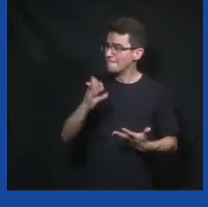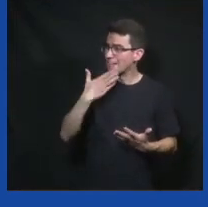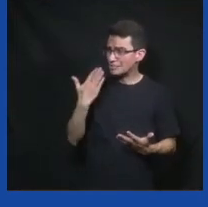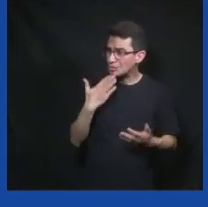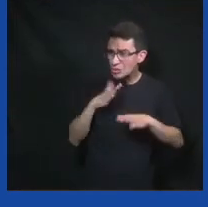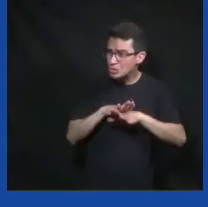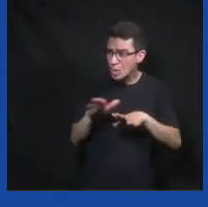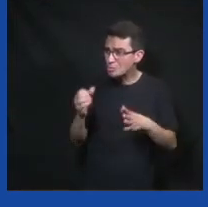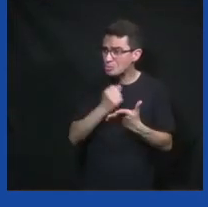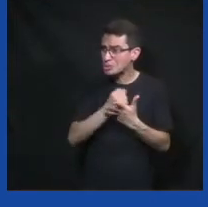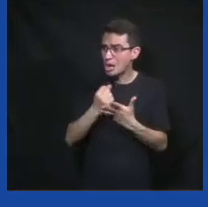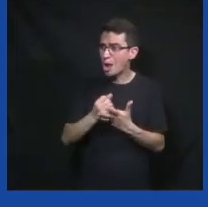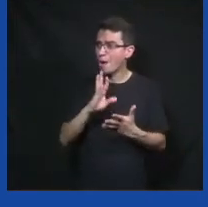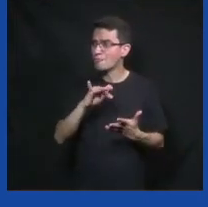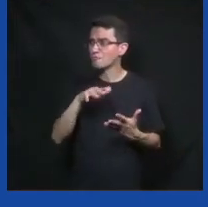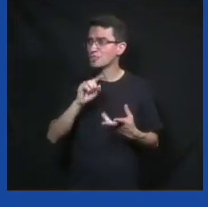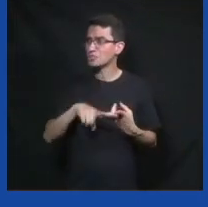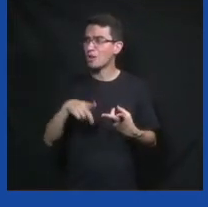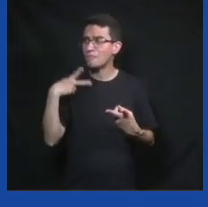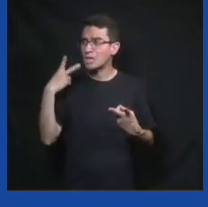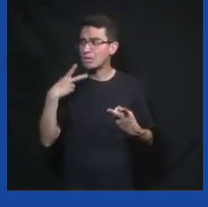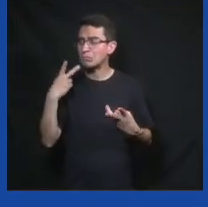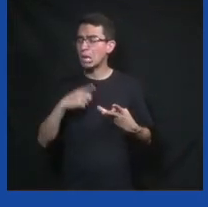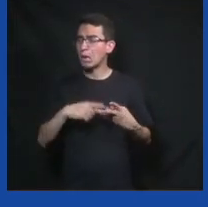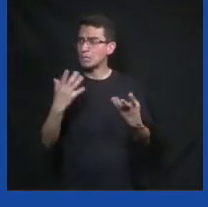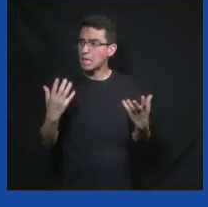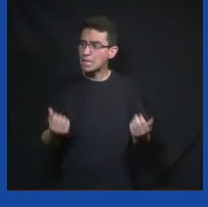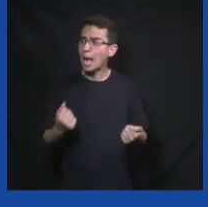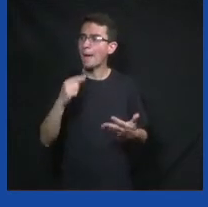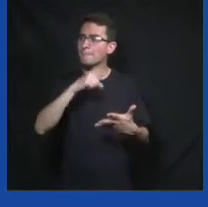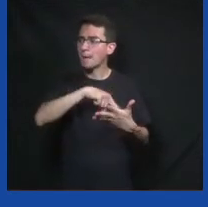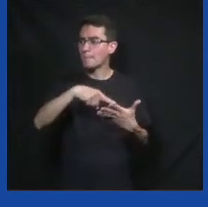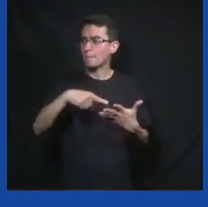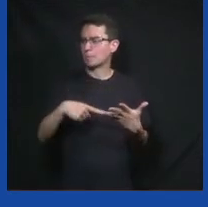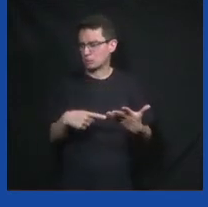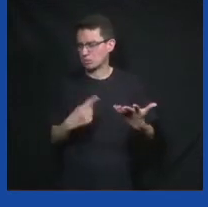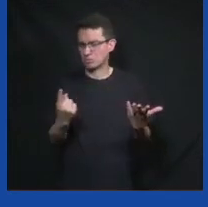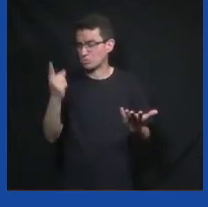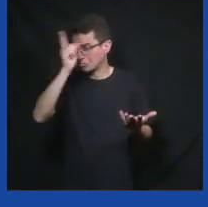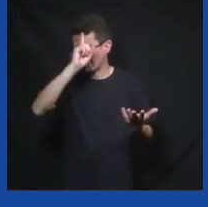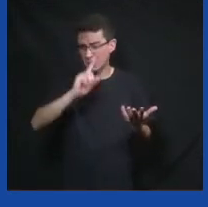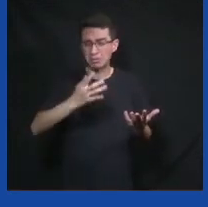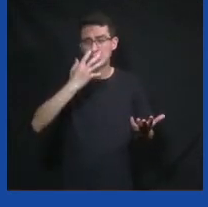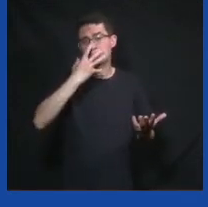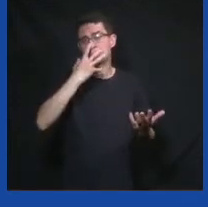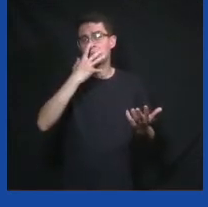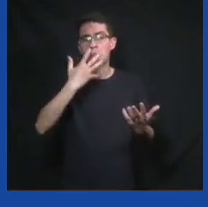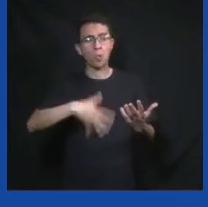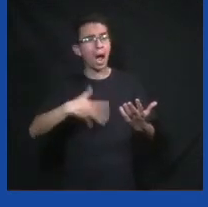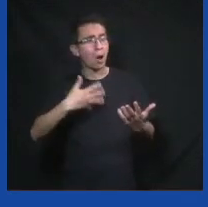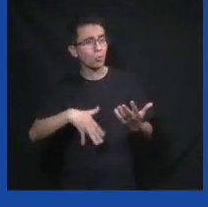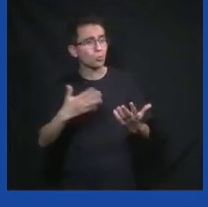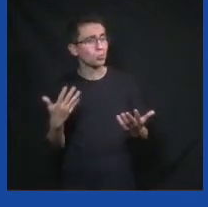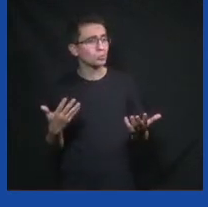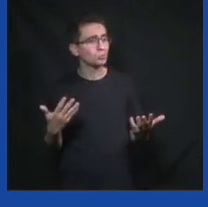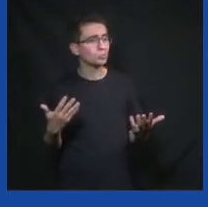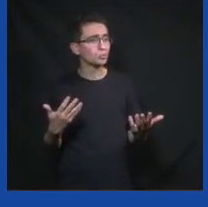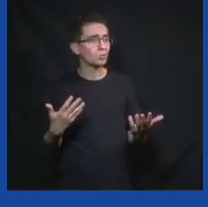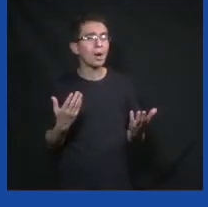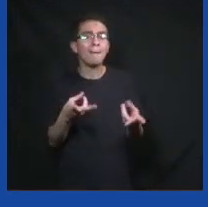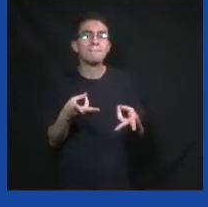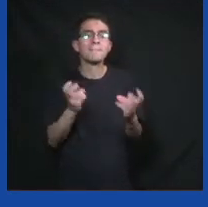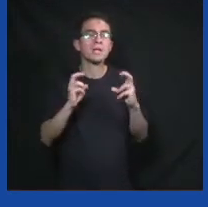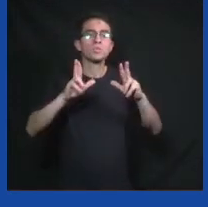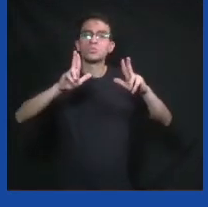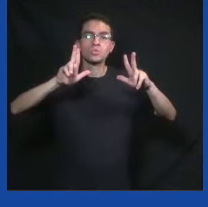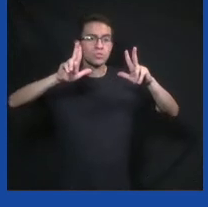um ofício para o vereador, para me receber, para poder falar sobre isso numa plenária da Câmara. Nunca tinha percebido como, quando eu junto